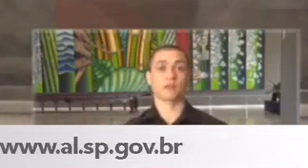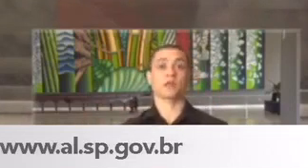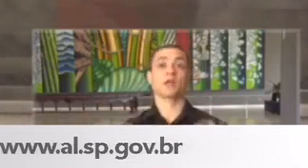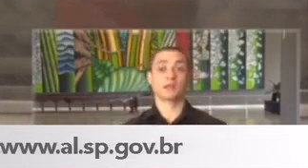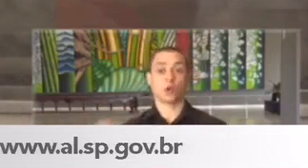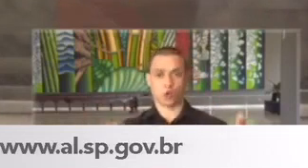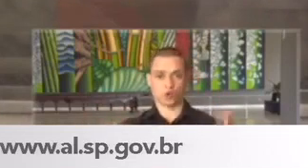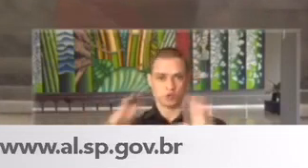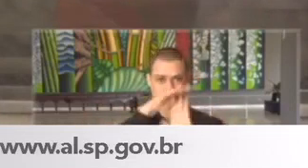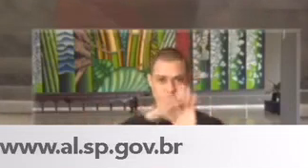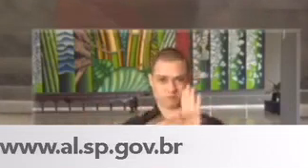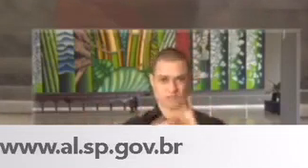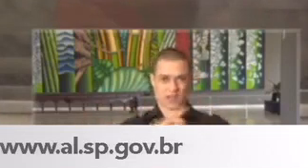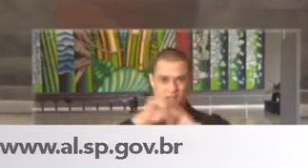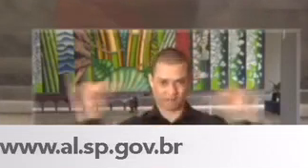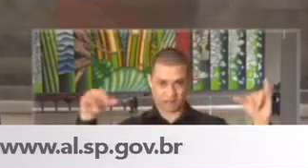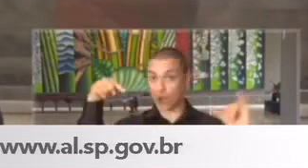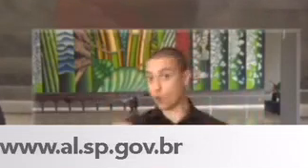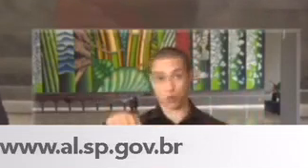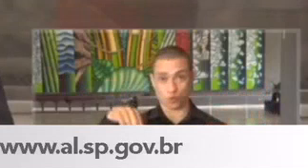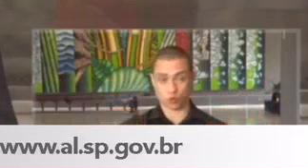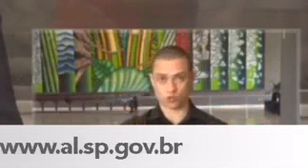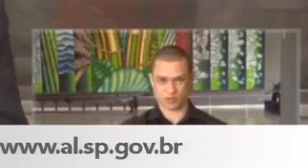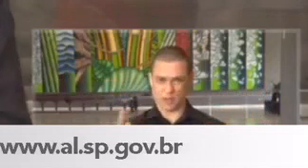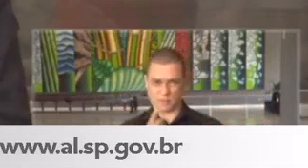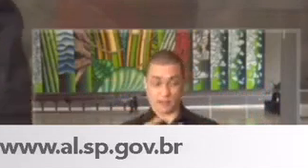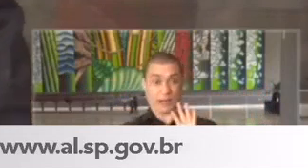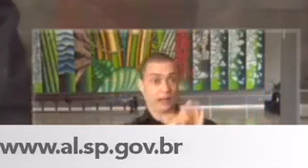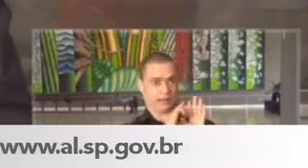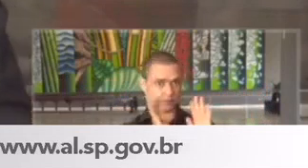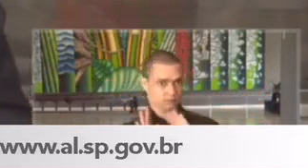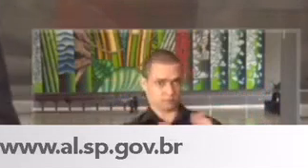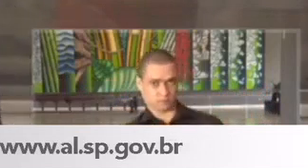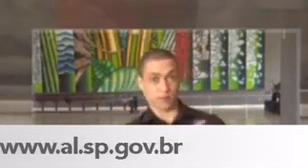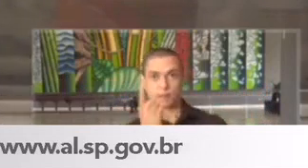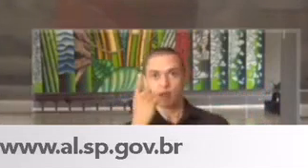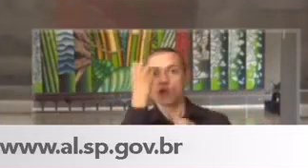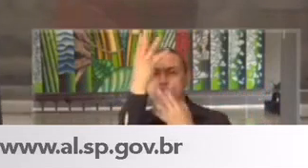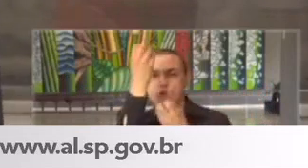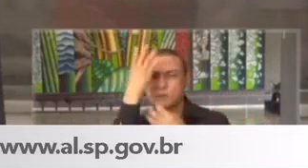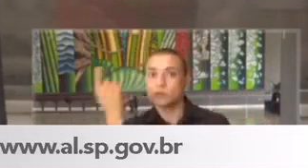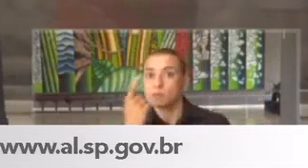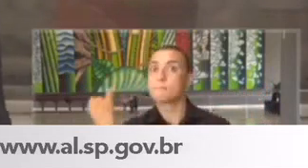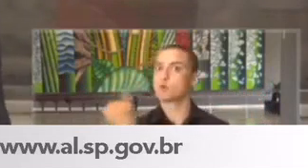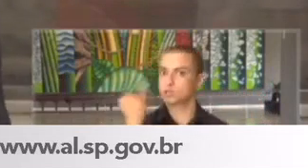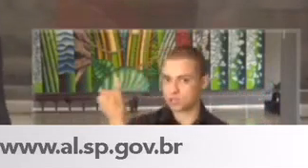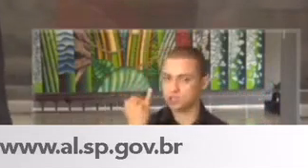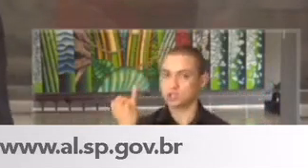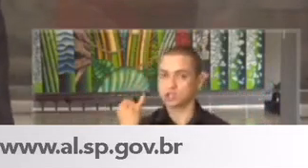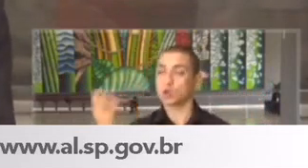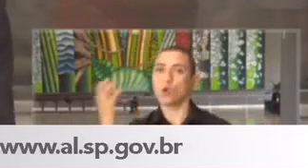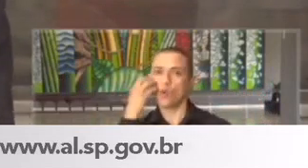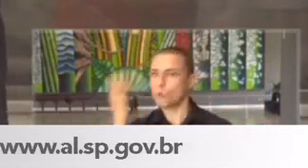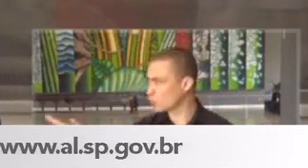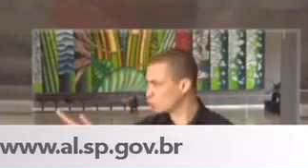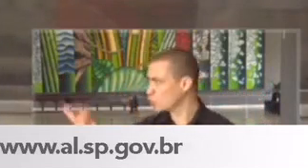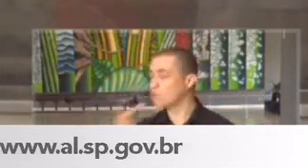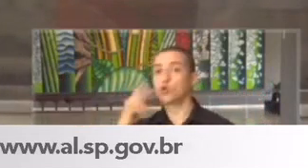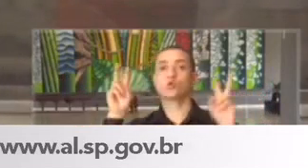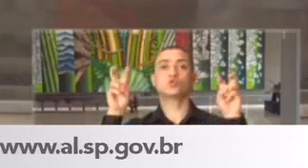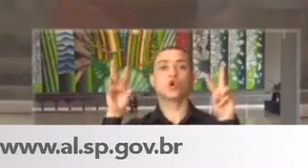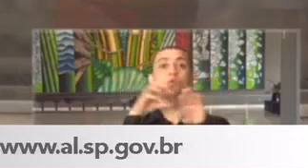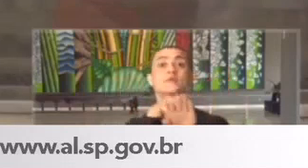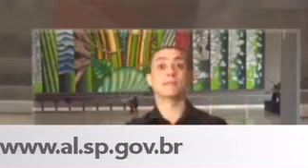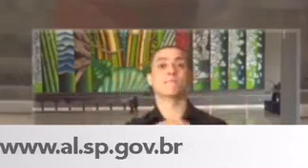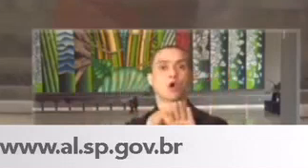que temos a fazer, antes de fazê-los, algumas informações também muito importantes, Bruno Covas. Transportes.